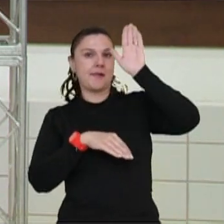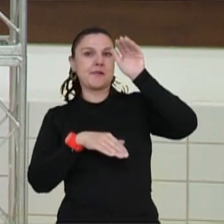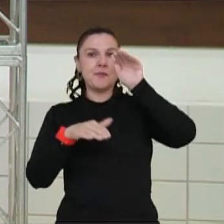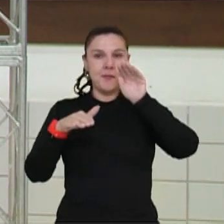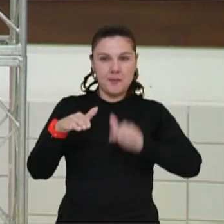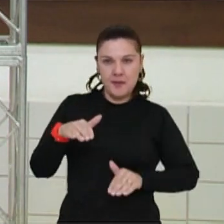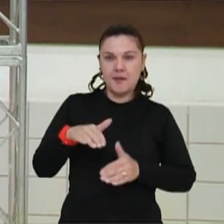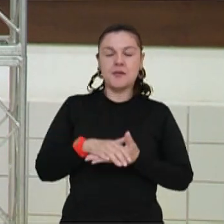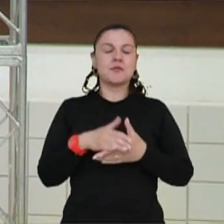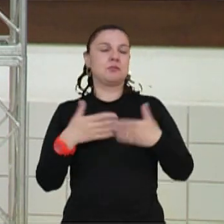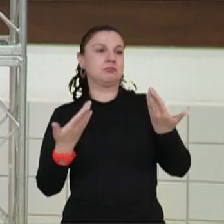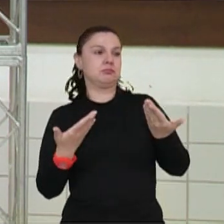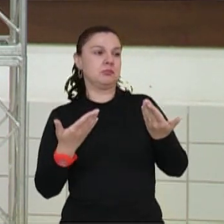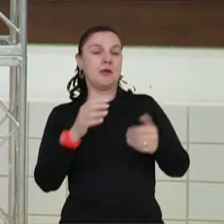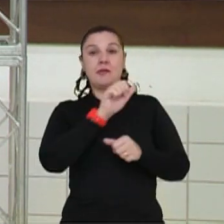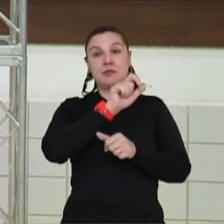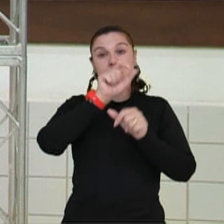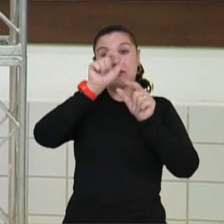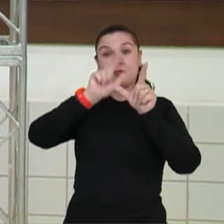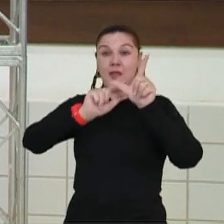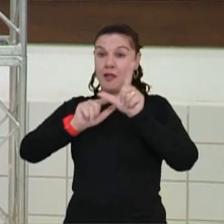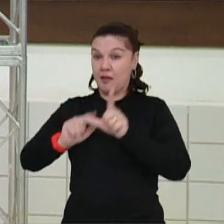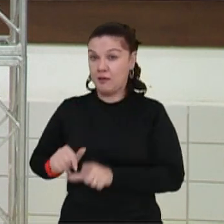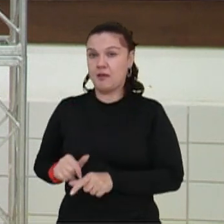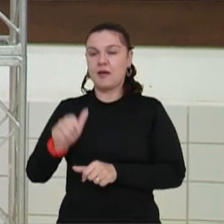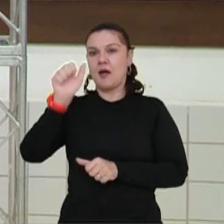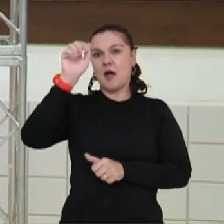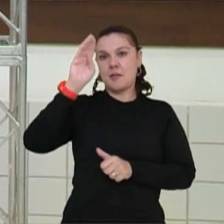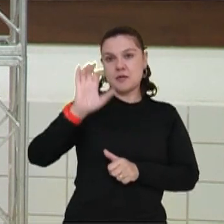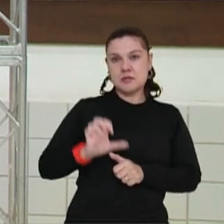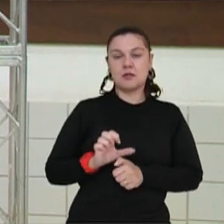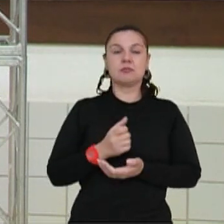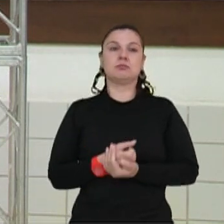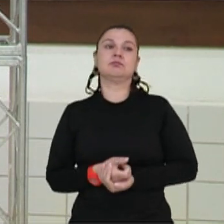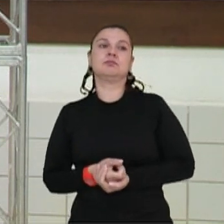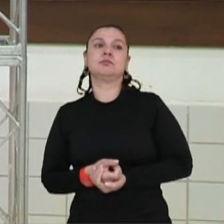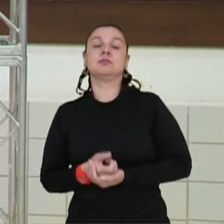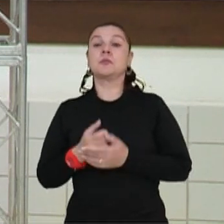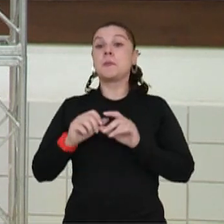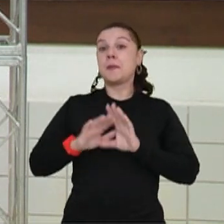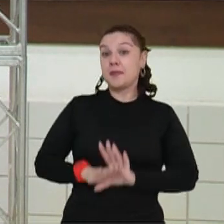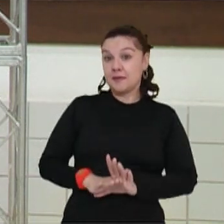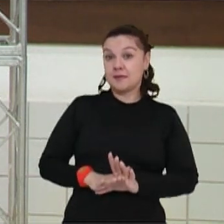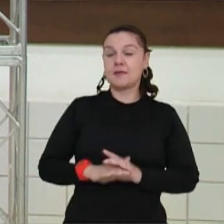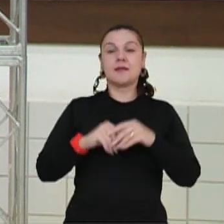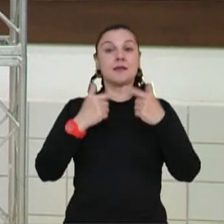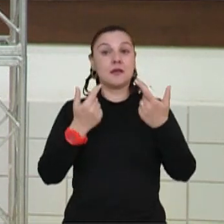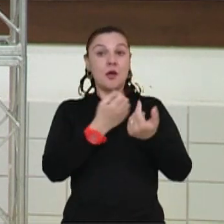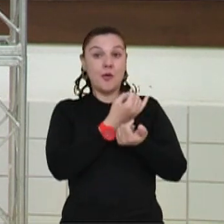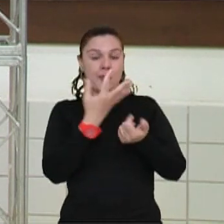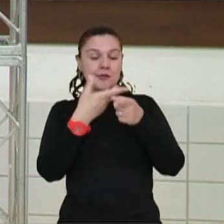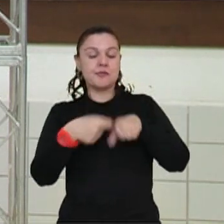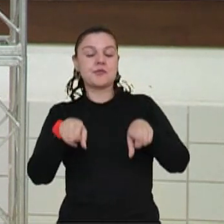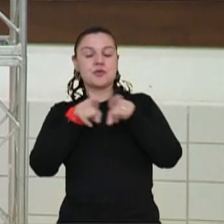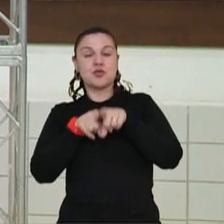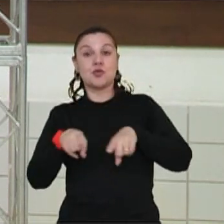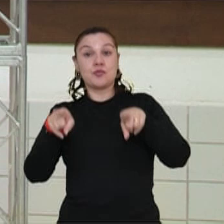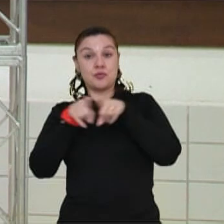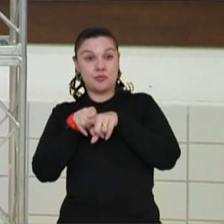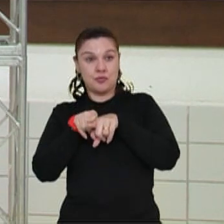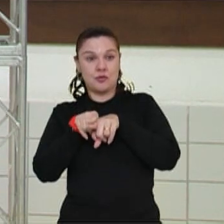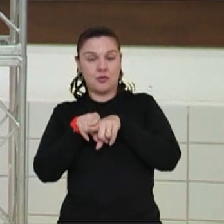em ordem decrescente, ou em ordem alfabética, se for alguma resposta qualitativa, por exemplo, certo? E o número de repetições de cada